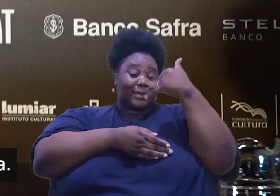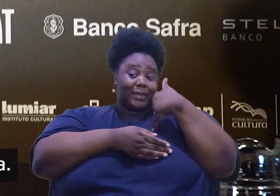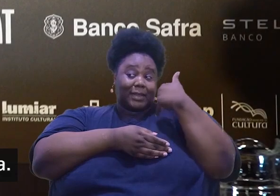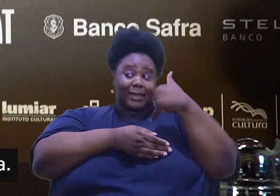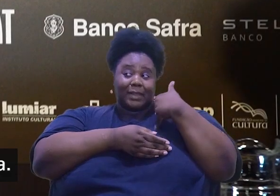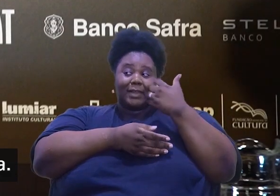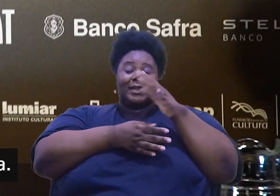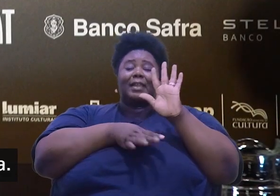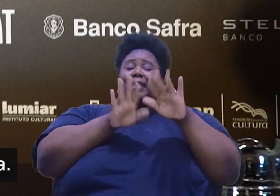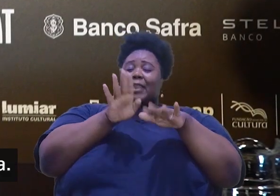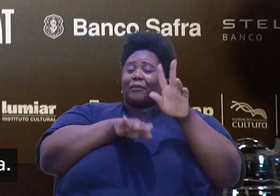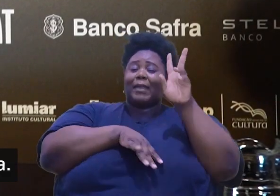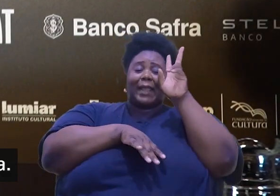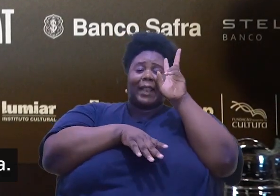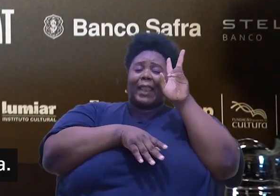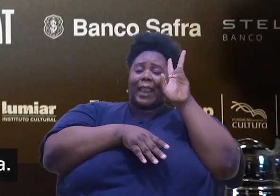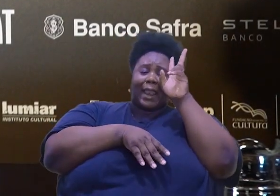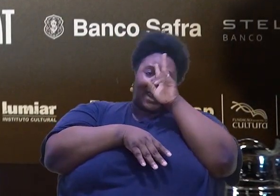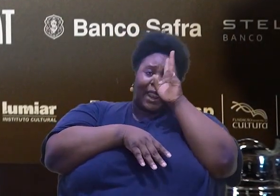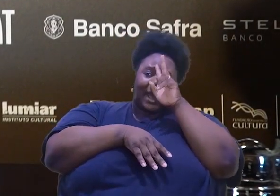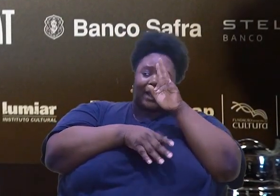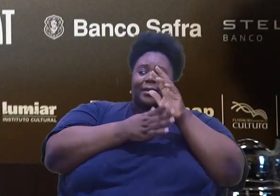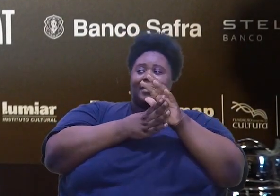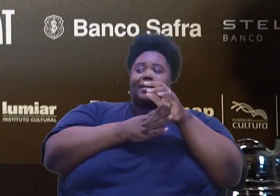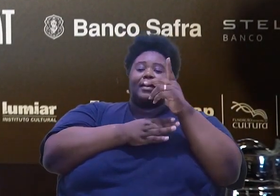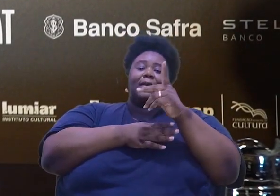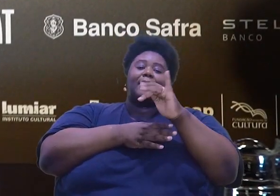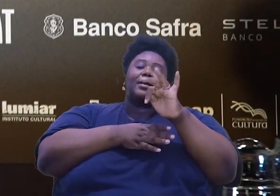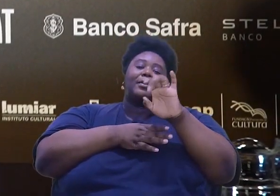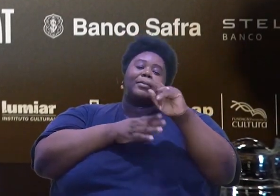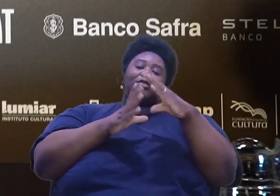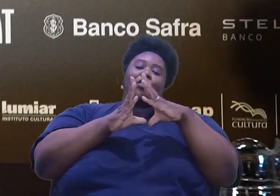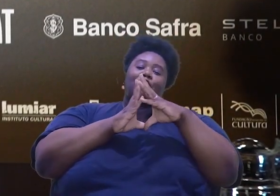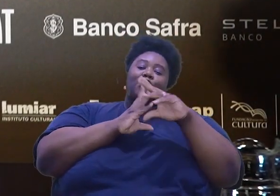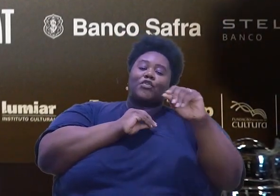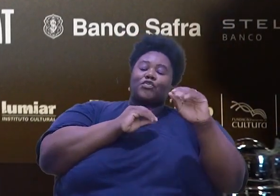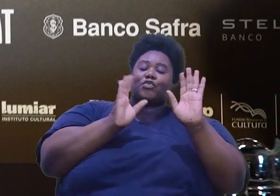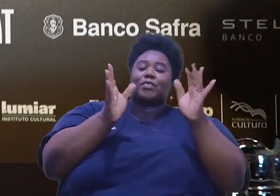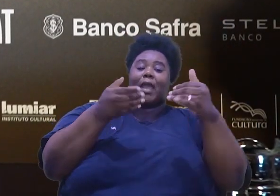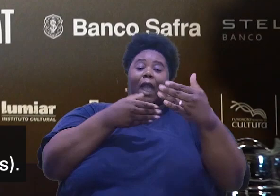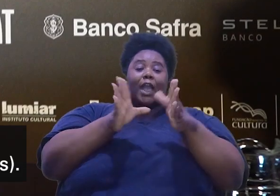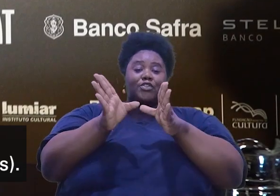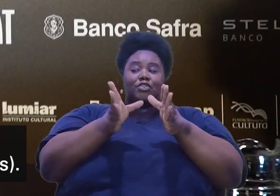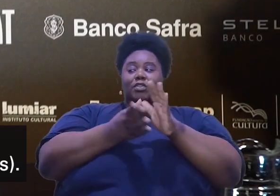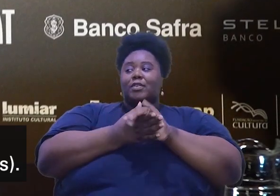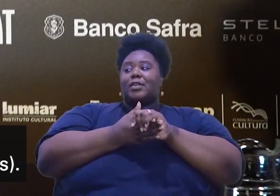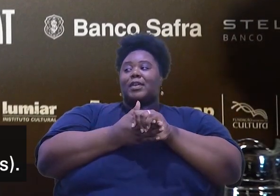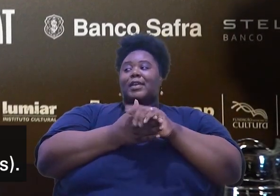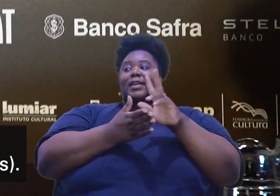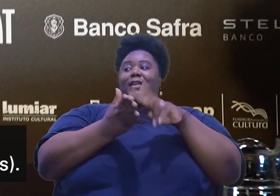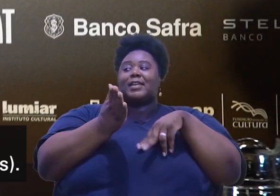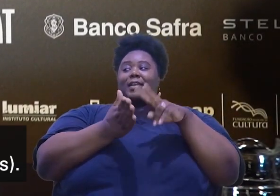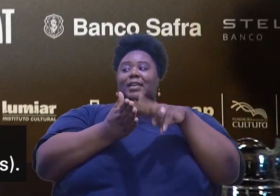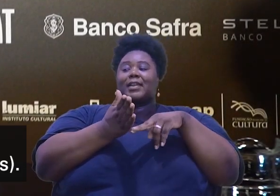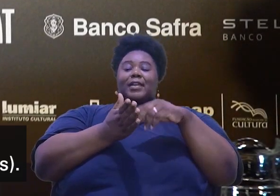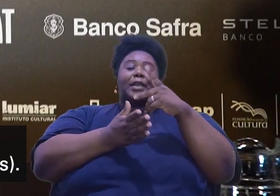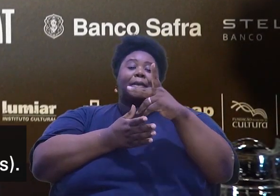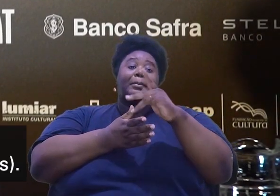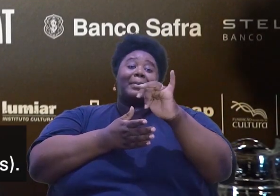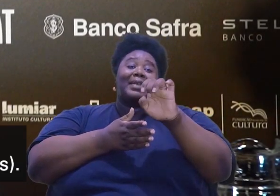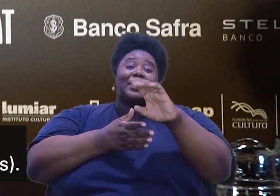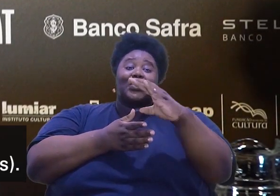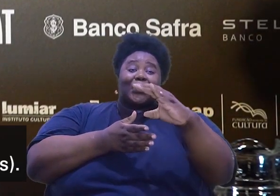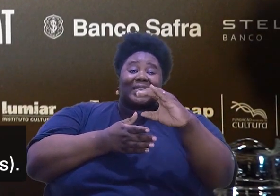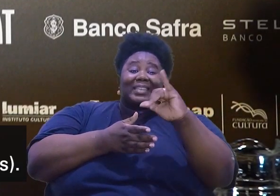que deve lembrar dessa cartilha, né? Pituxinha fugiu da caixinha. Eu lia, Pituxinha fugiu